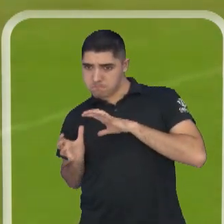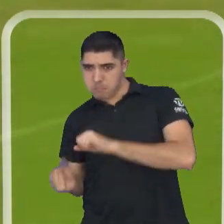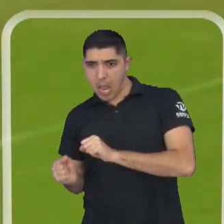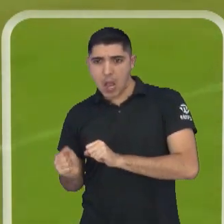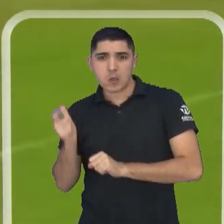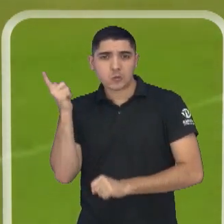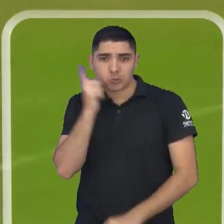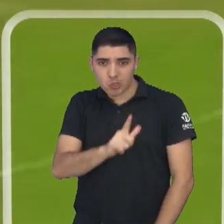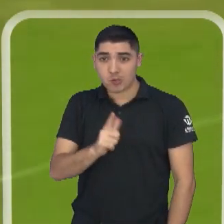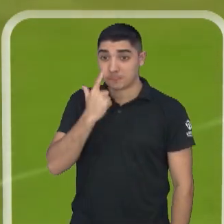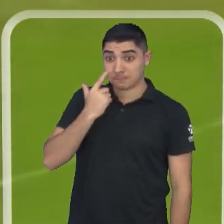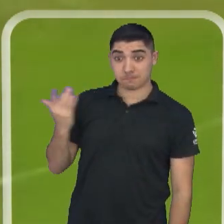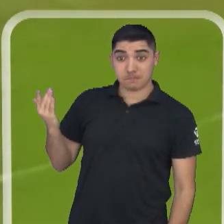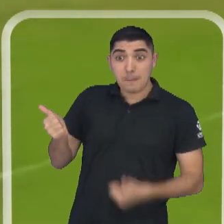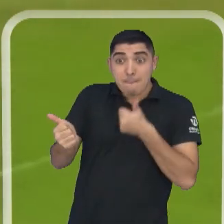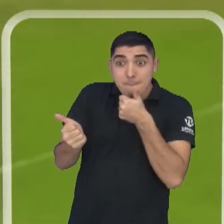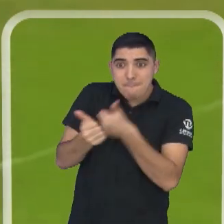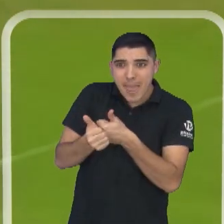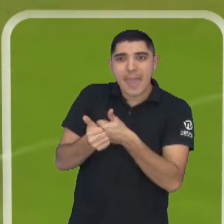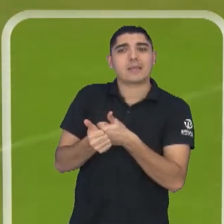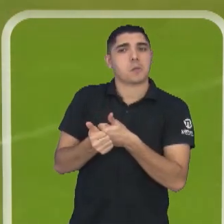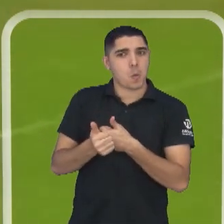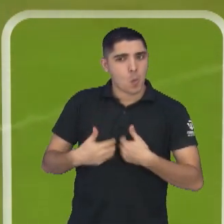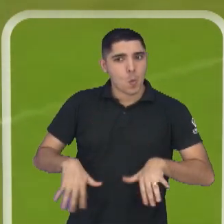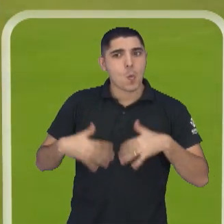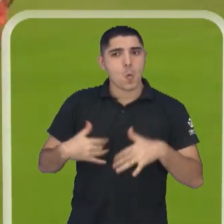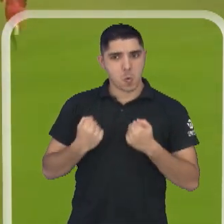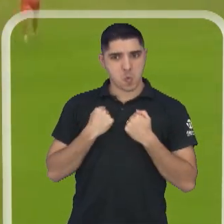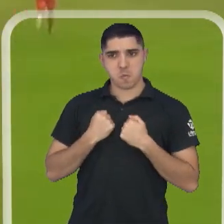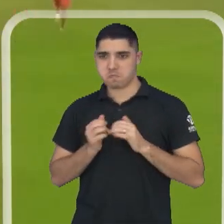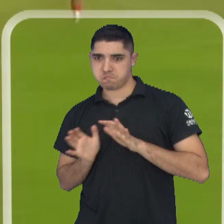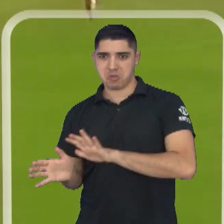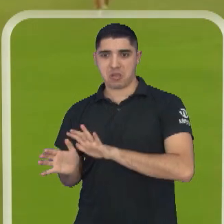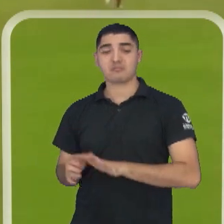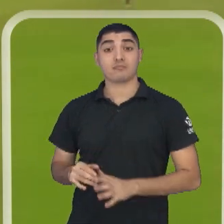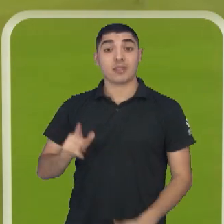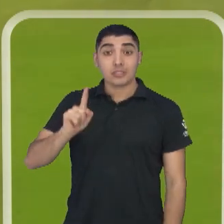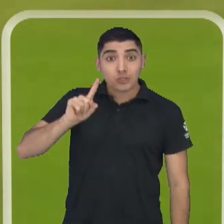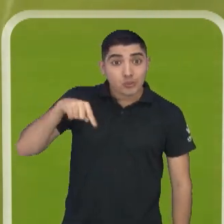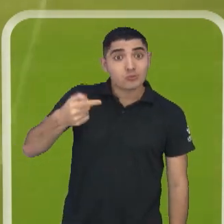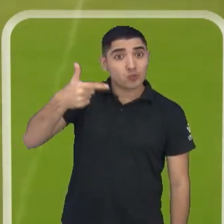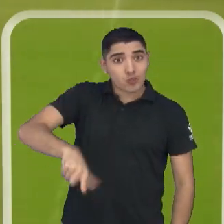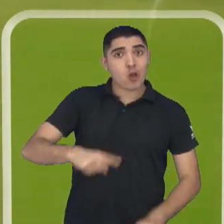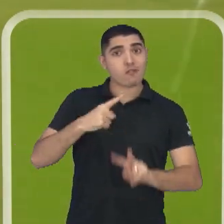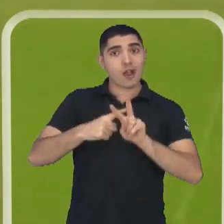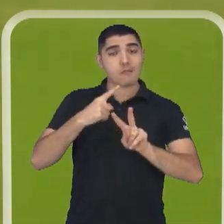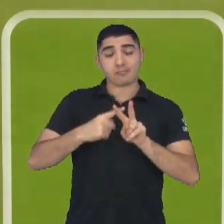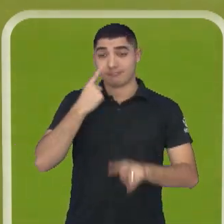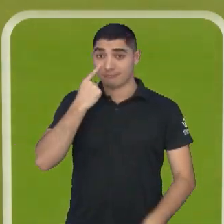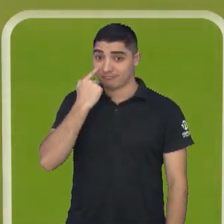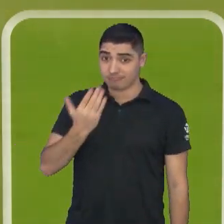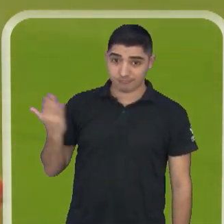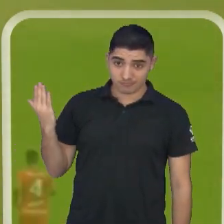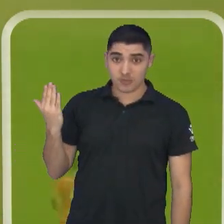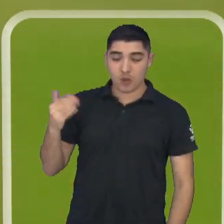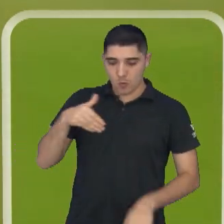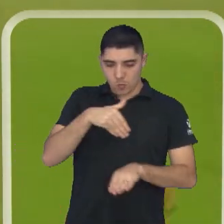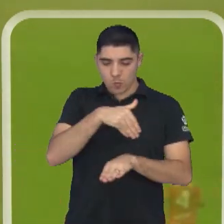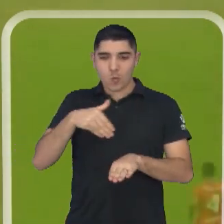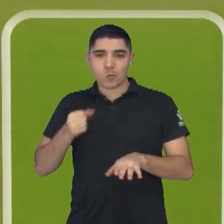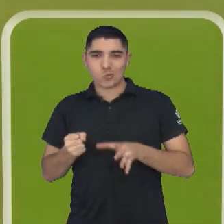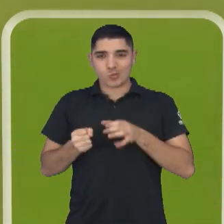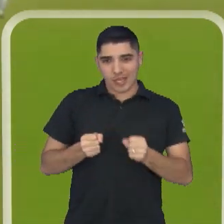grande defesa a queima-roupa. Defesaça de Ariel. Mais capivariano no ataque, desta vez com o zagueiro James, que